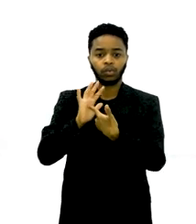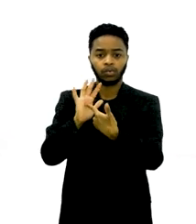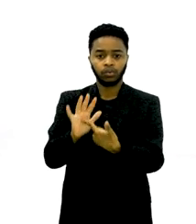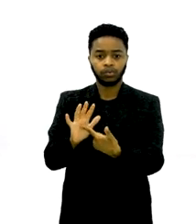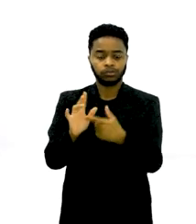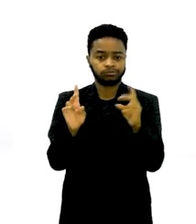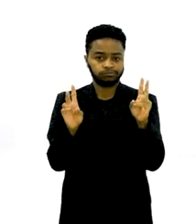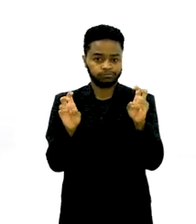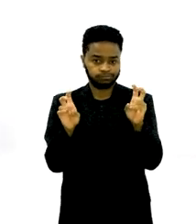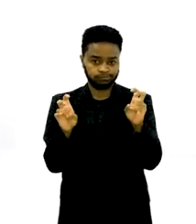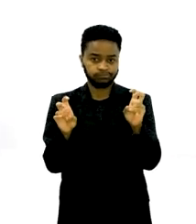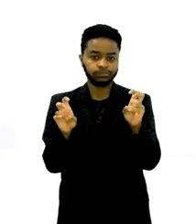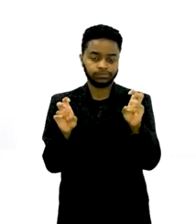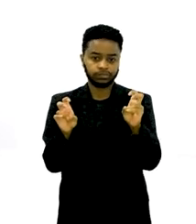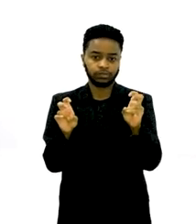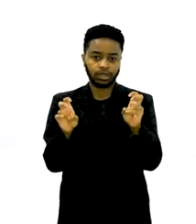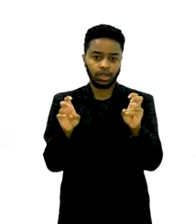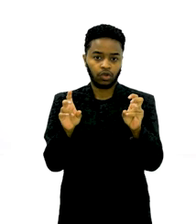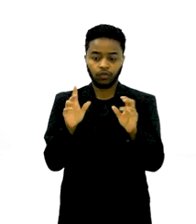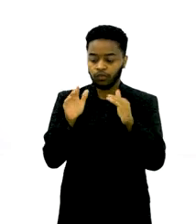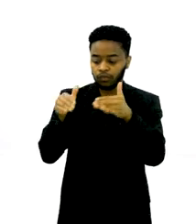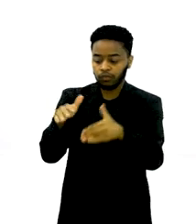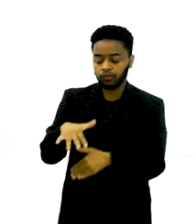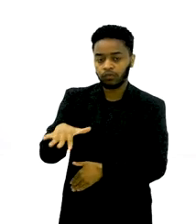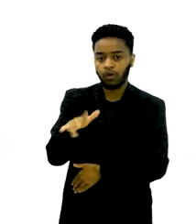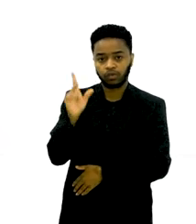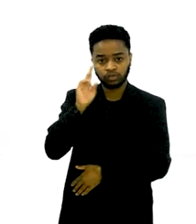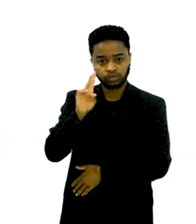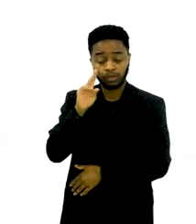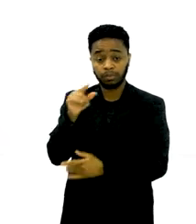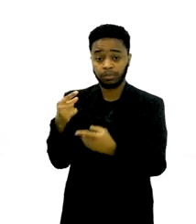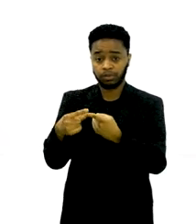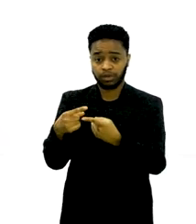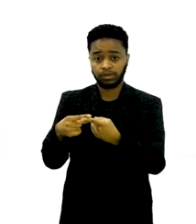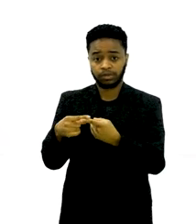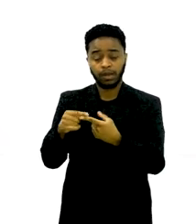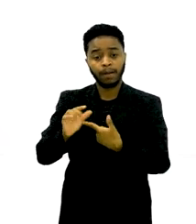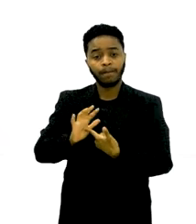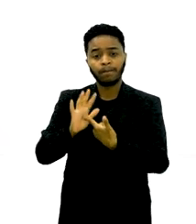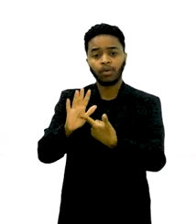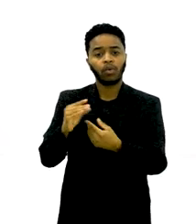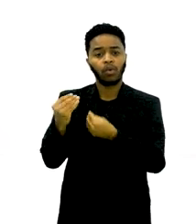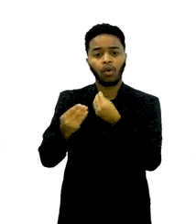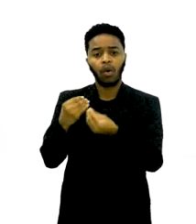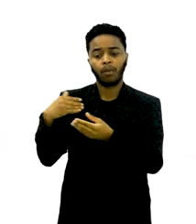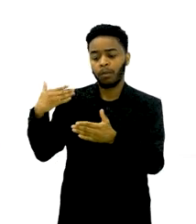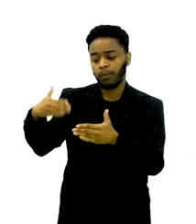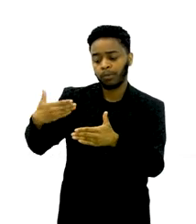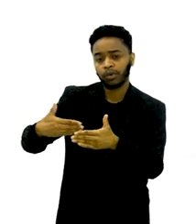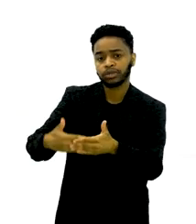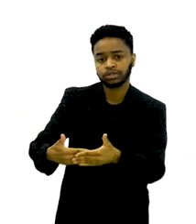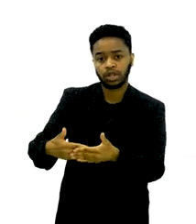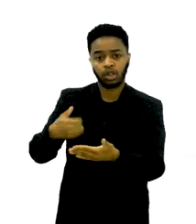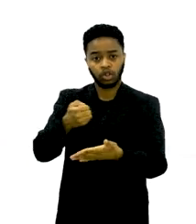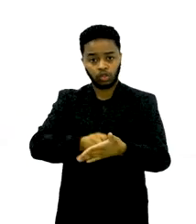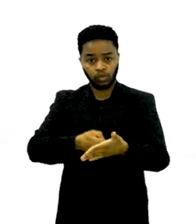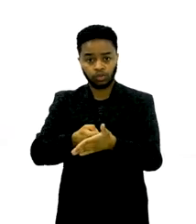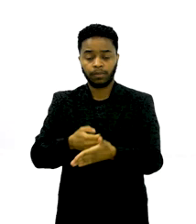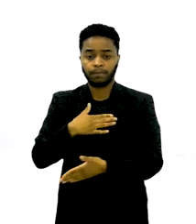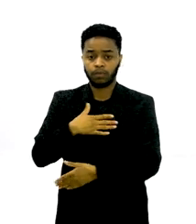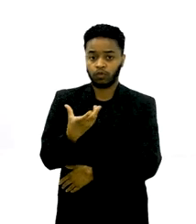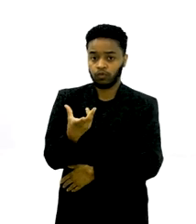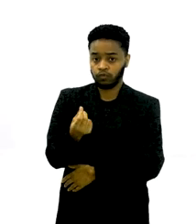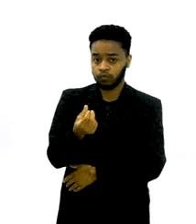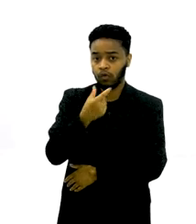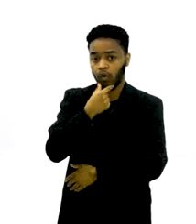nessa parênteses nessa parte da história porque isso vai justificar todo o processo de luta do meu avô e